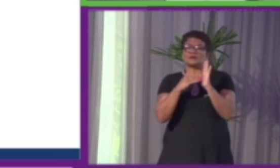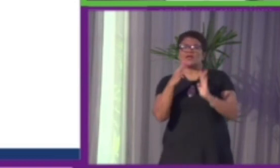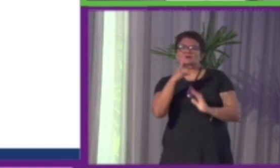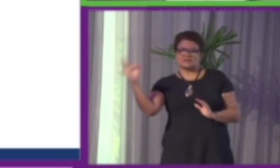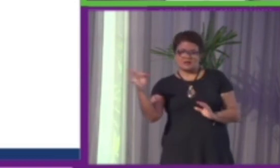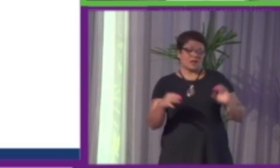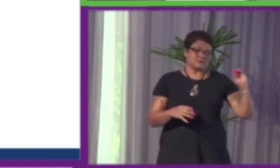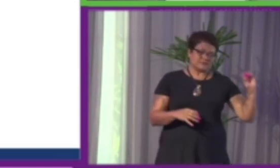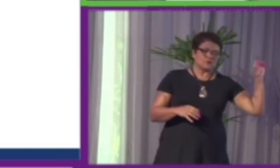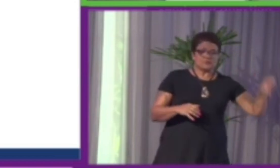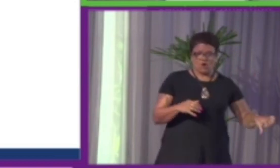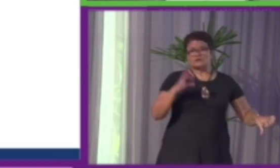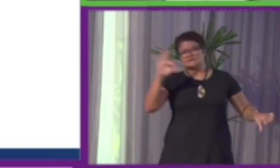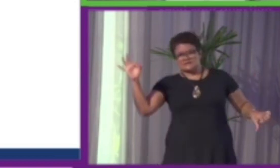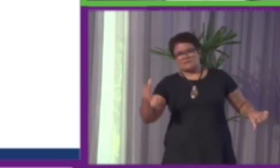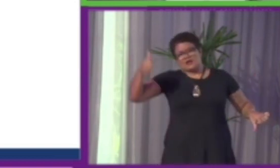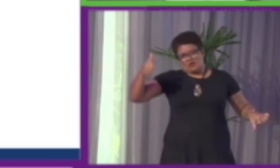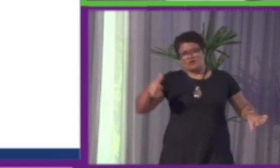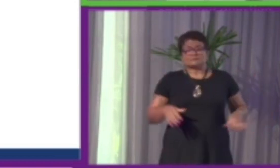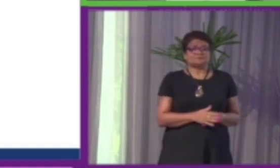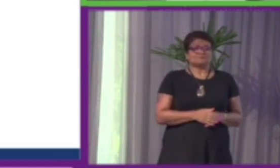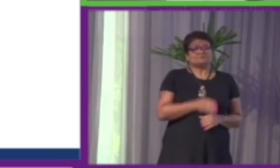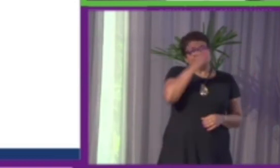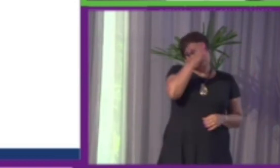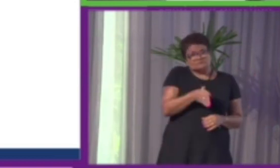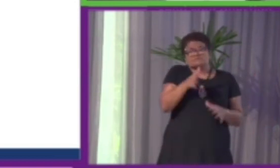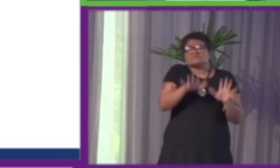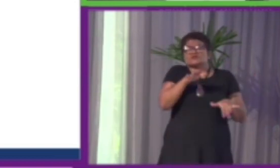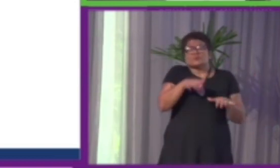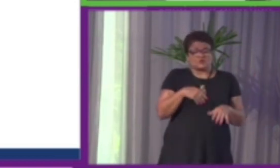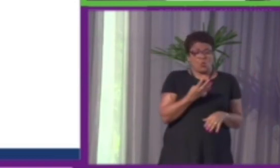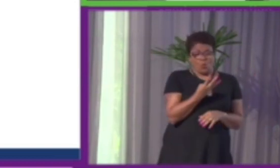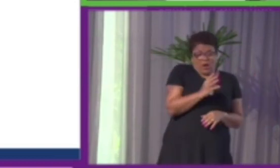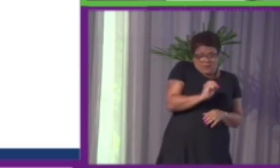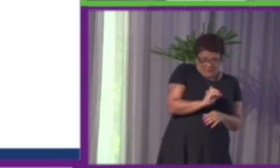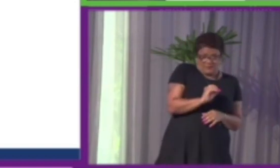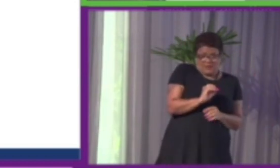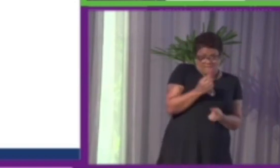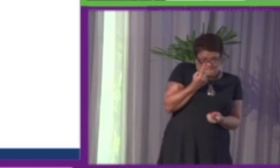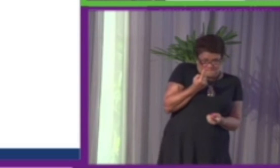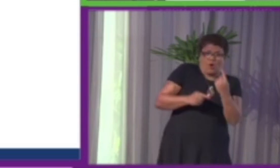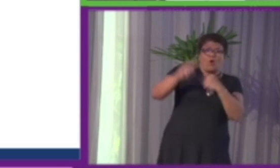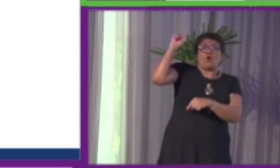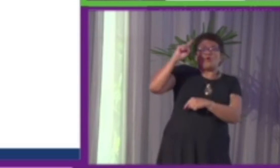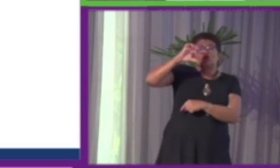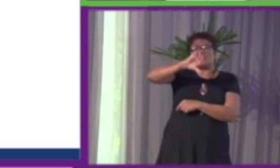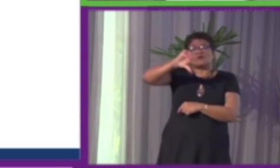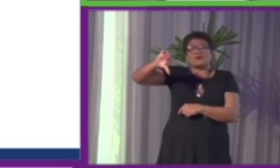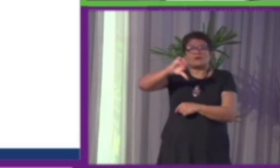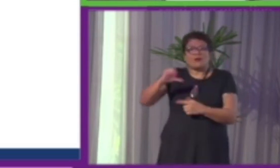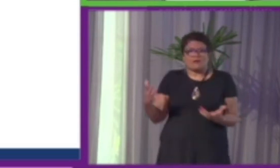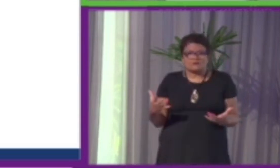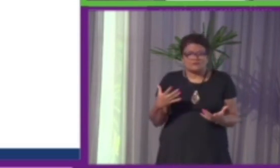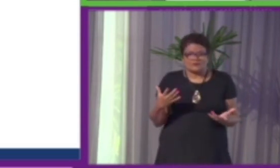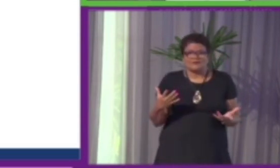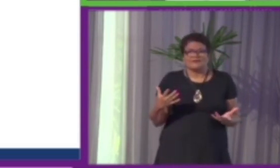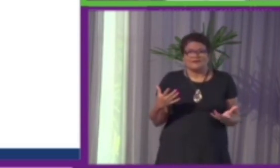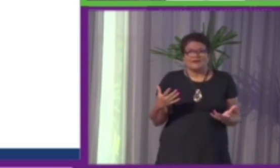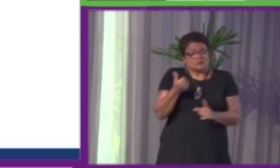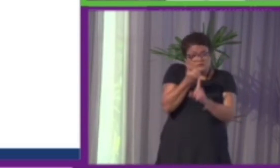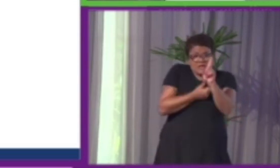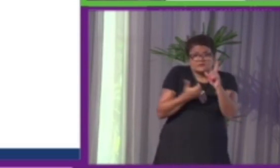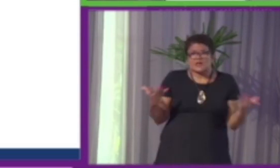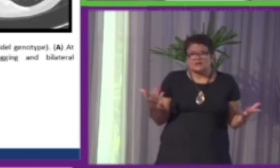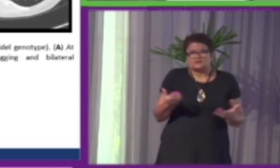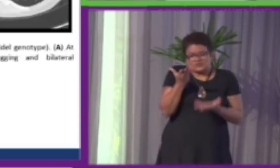vida. Os pacientes saíam em torno de 40 para um salto de quase 90 em alguns meses de tratamento com o